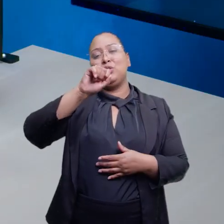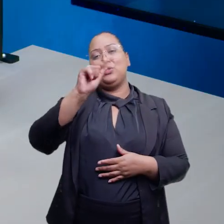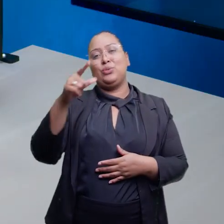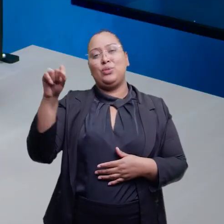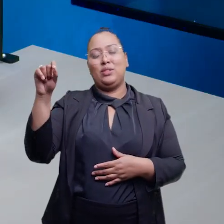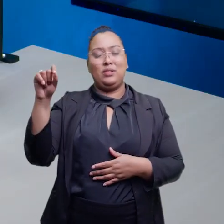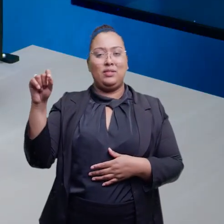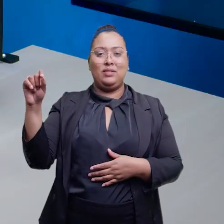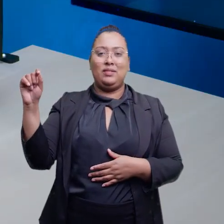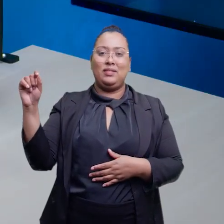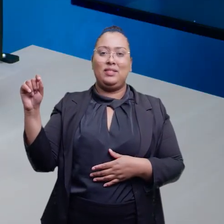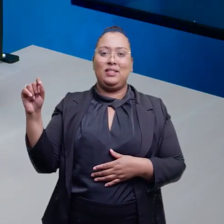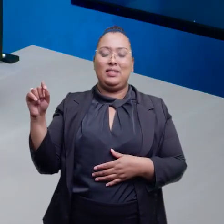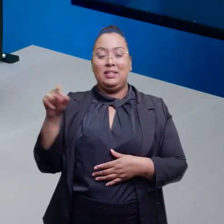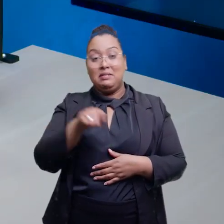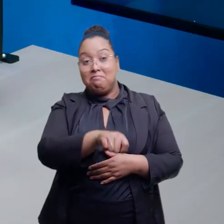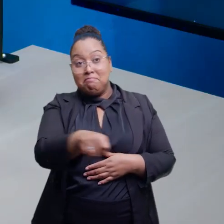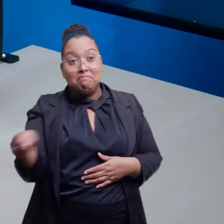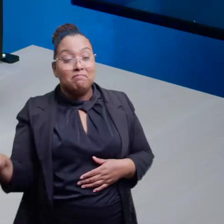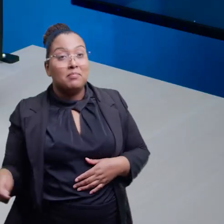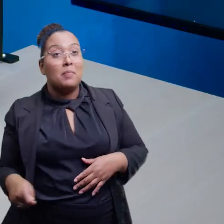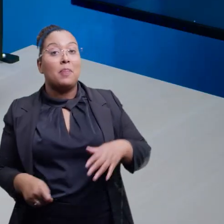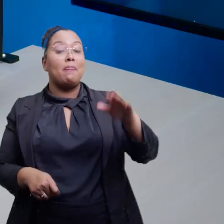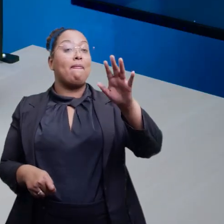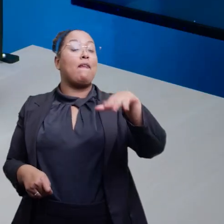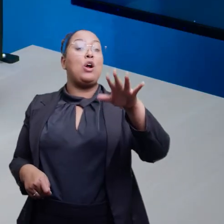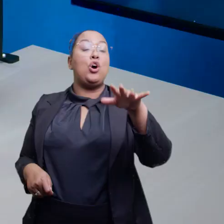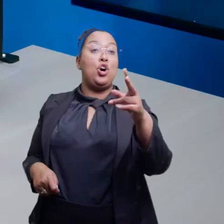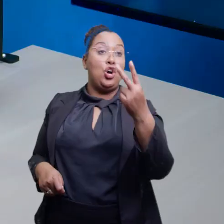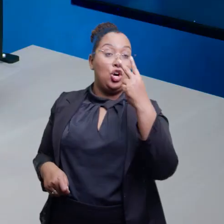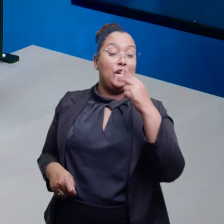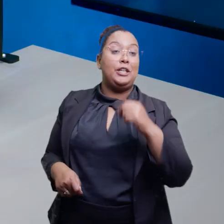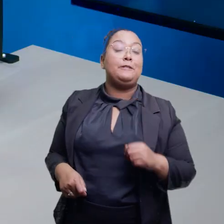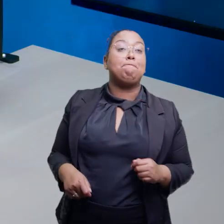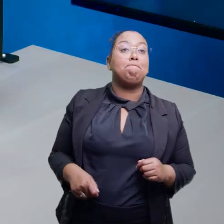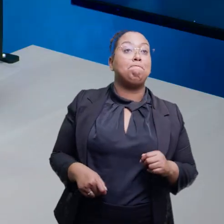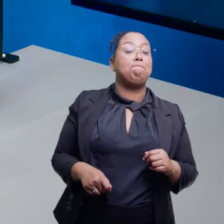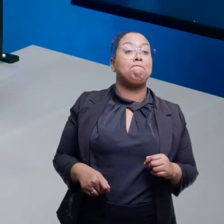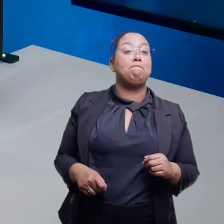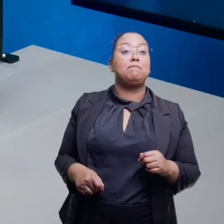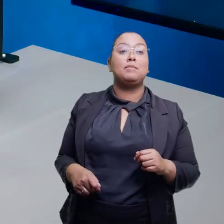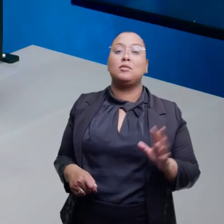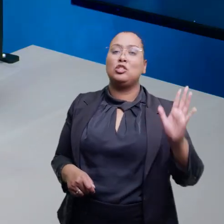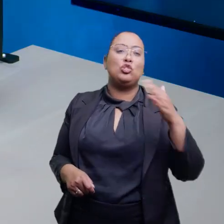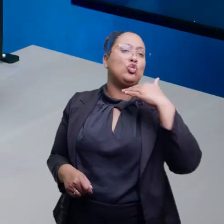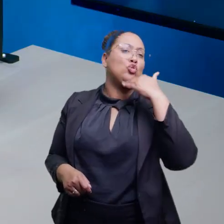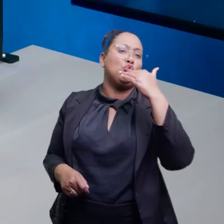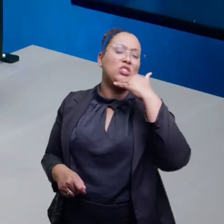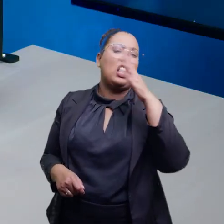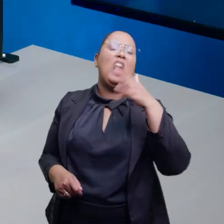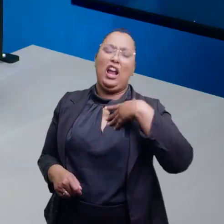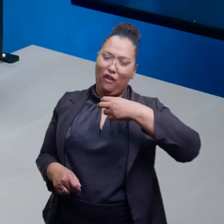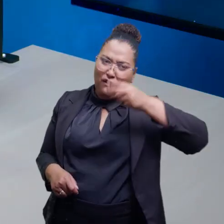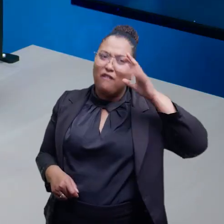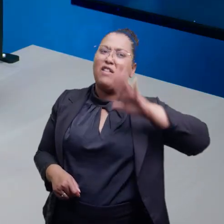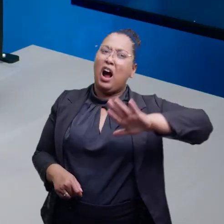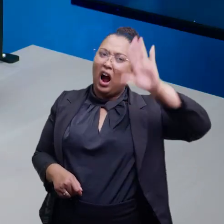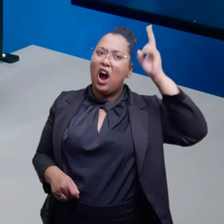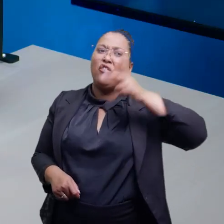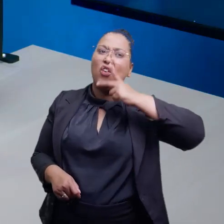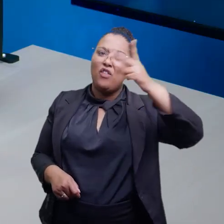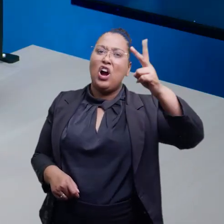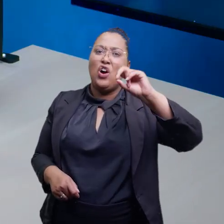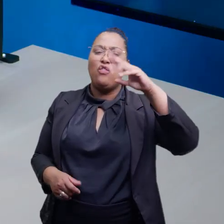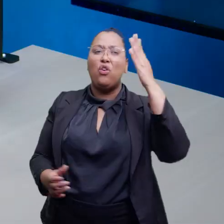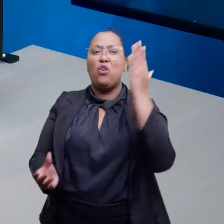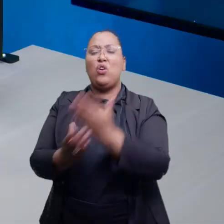fala assim, às vezes ele entra lá na sala ele fala assim, ó, não tem mais jeito, eu vou manifestar e vou